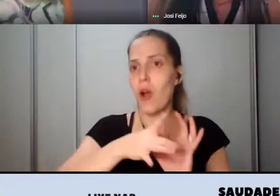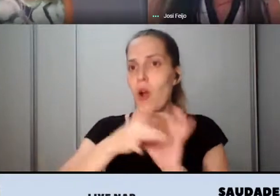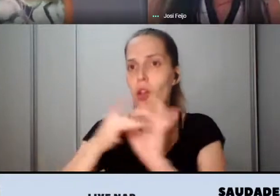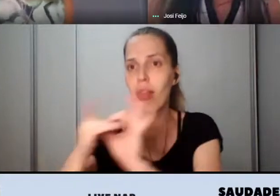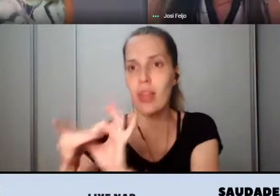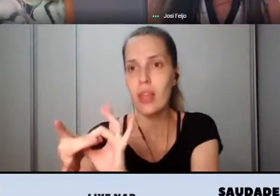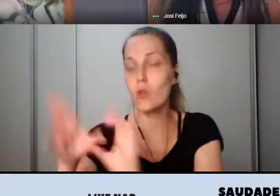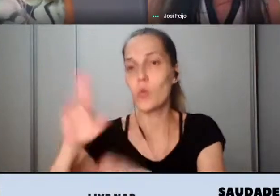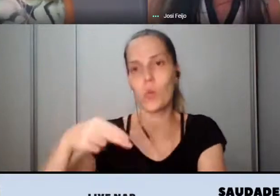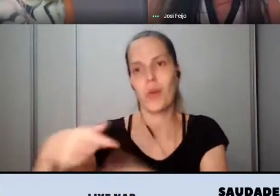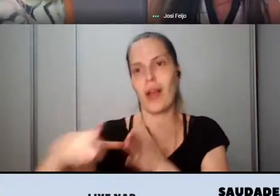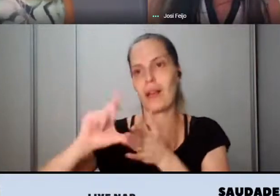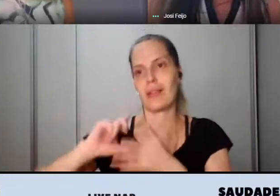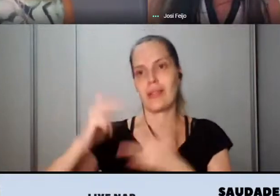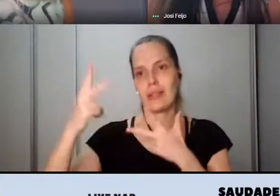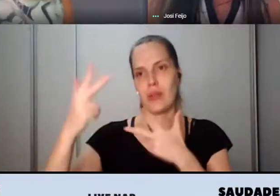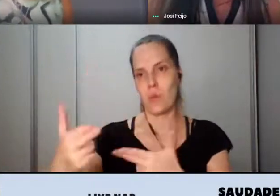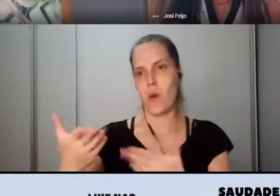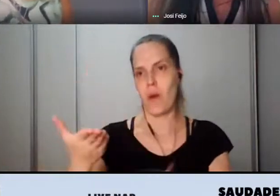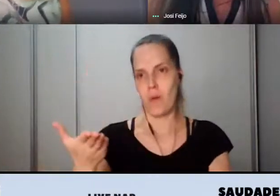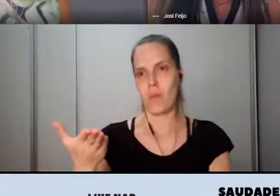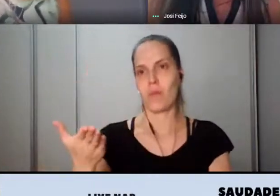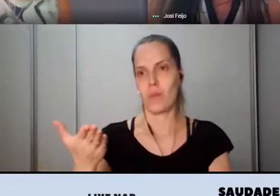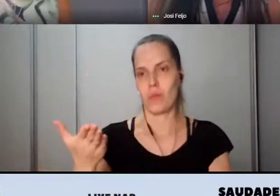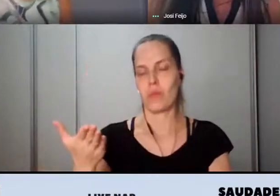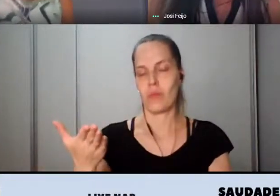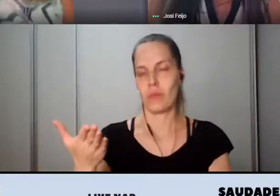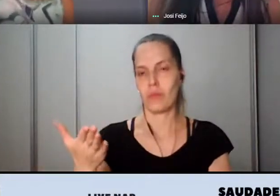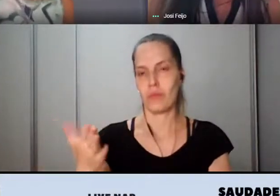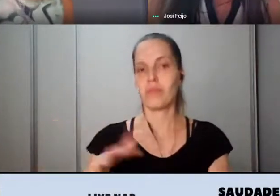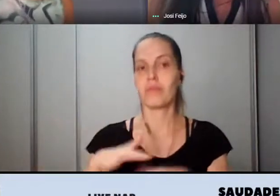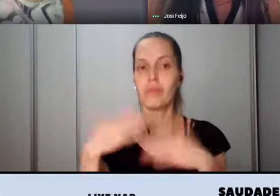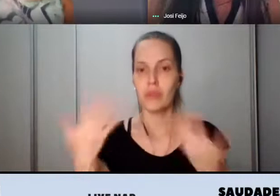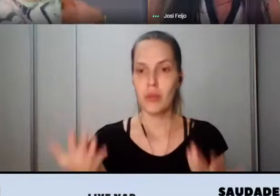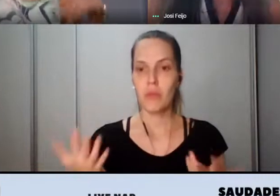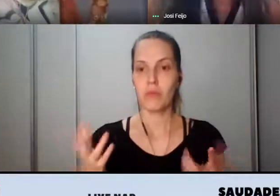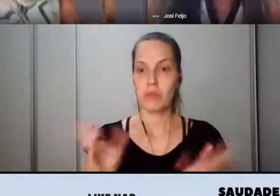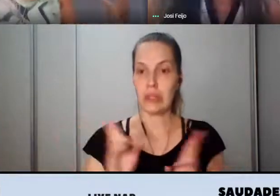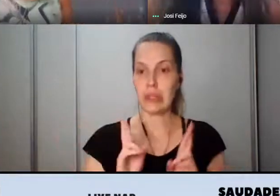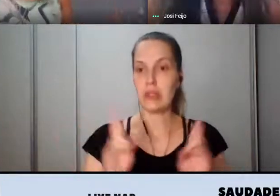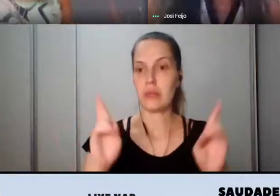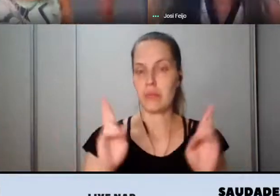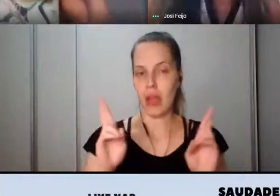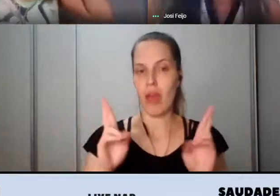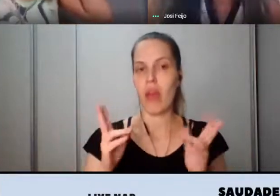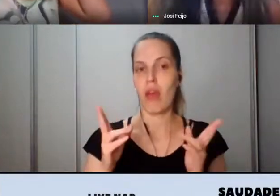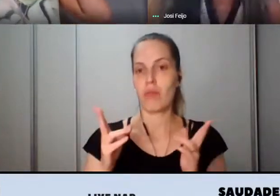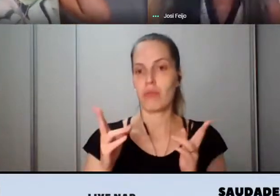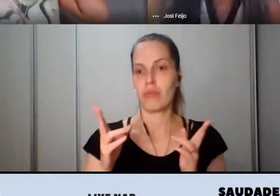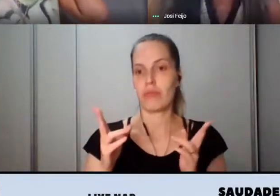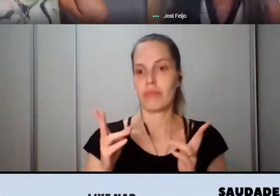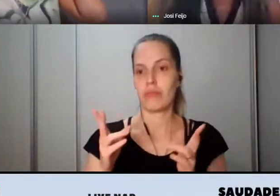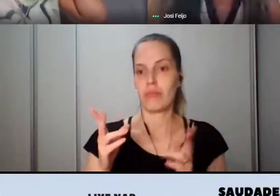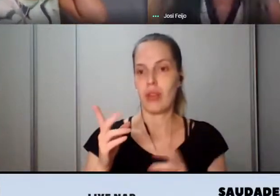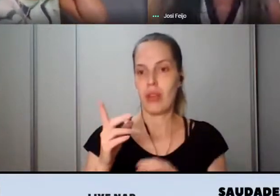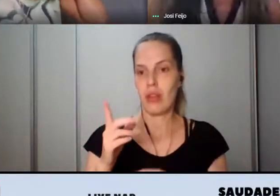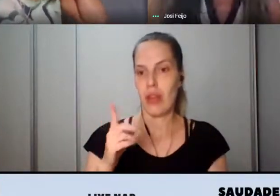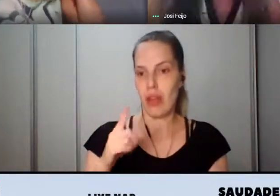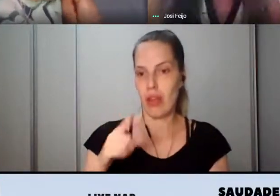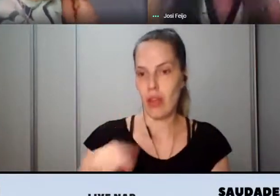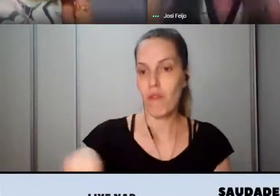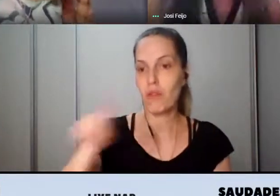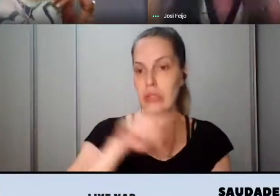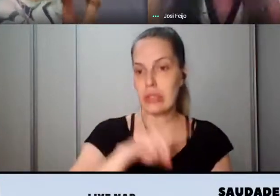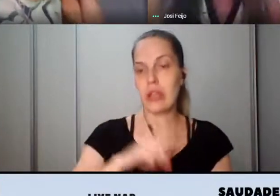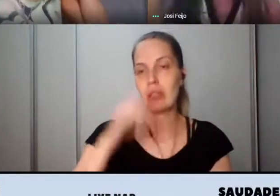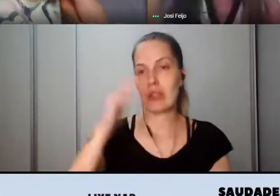né? Então, assim, que vocês esperam, enfim, e deixamos essa reflexão para que vocês também